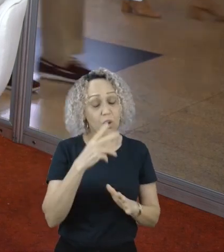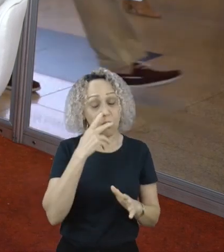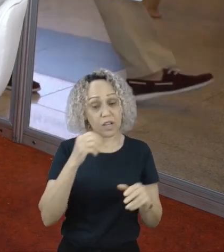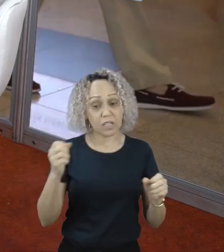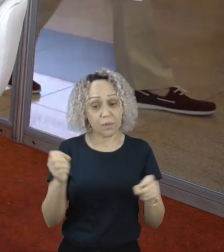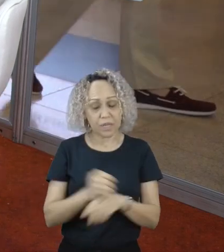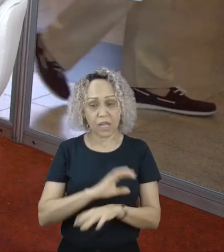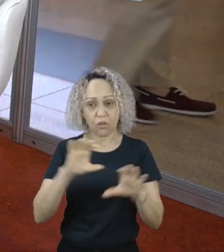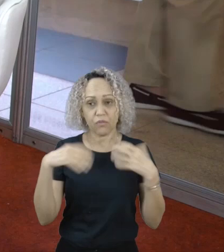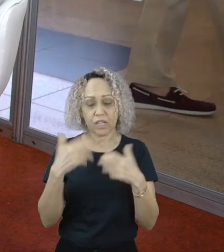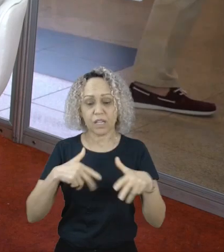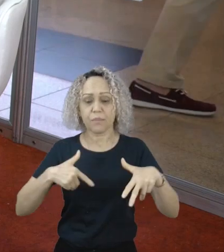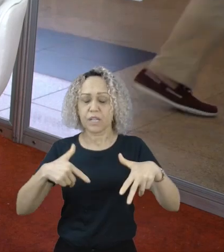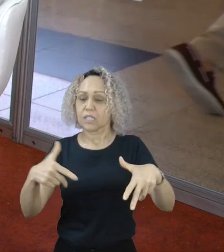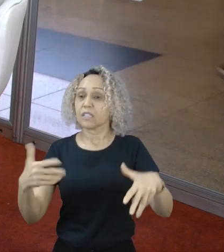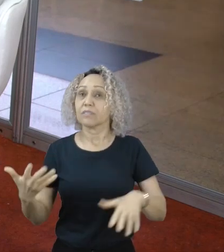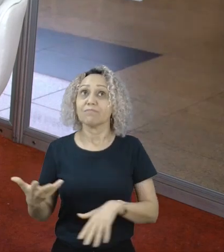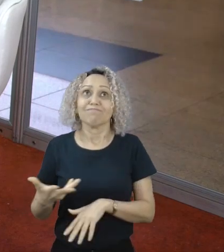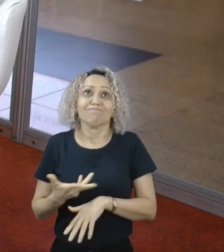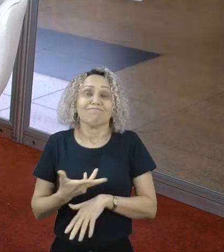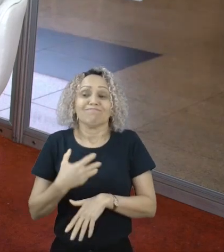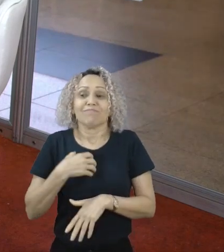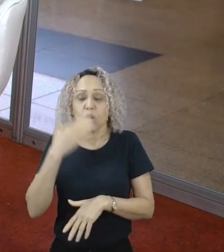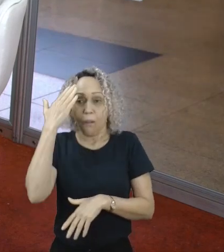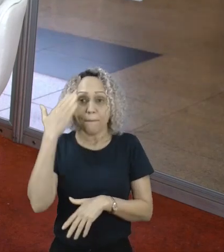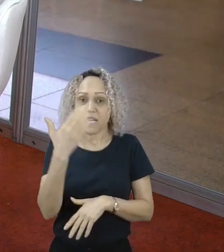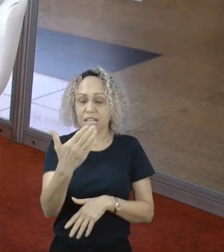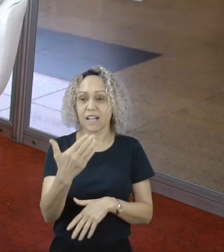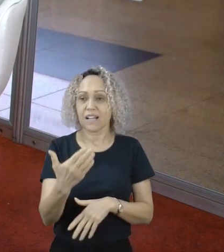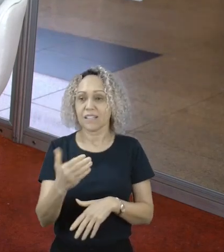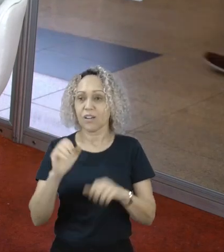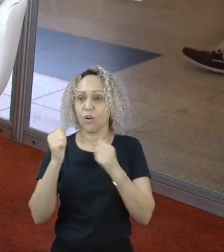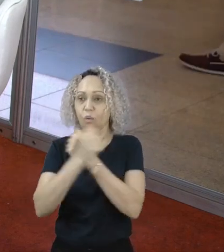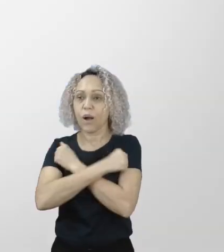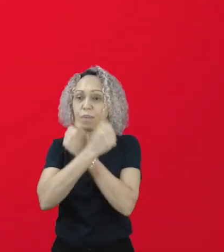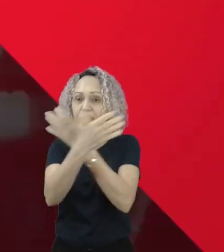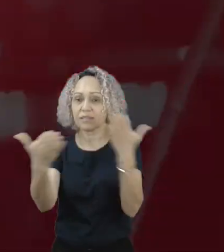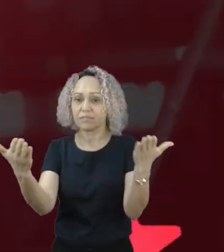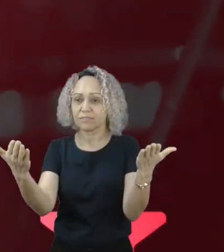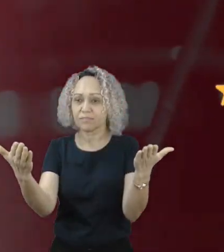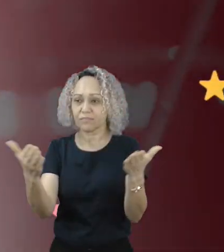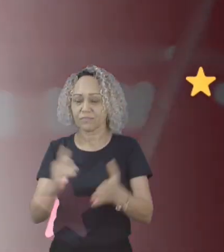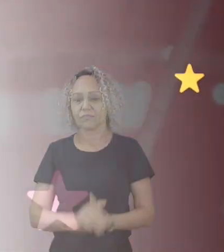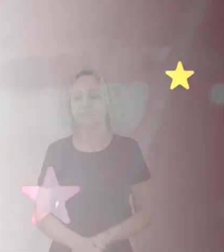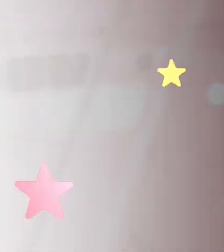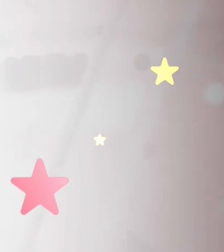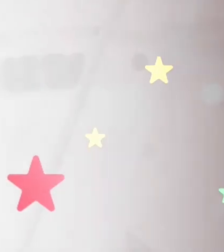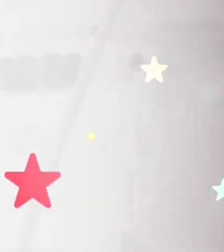Obrigada pela participação com a gente. Valeu, abraço, PT.